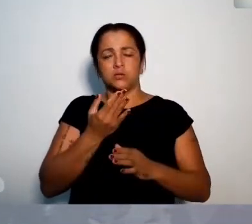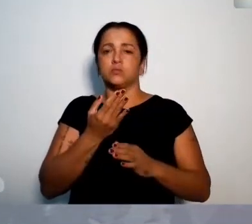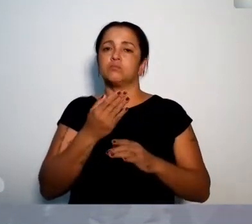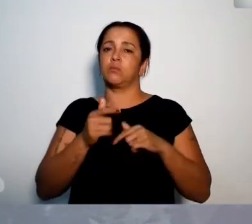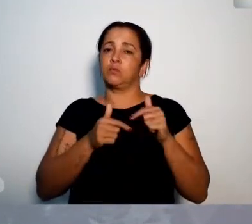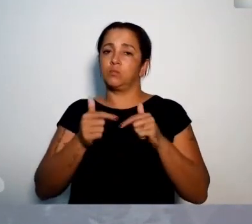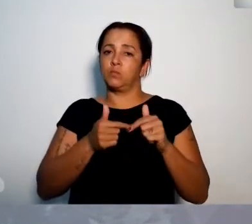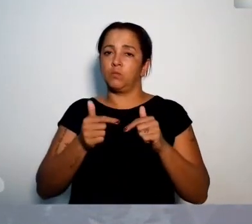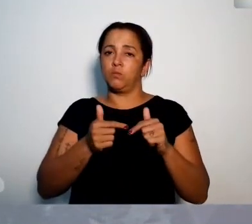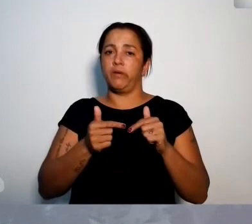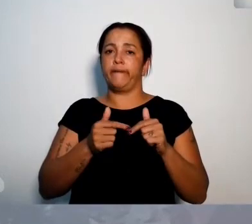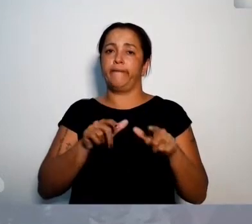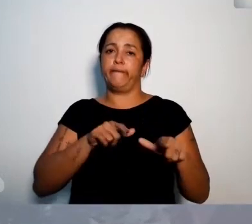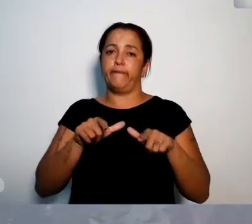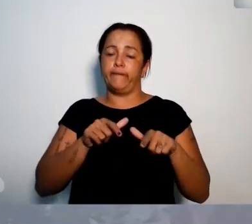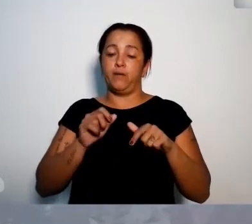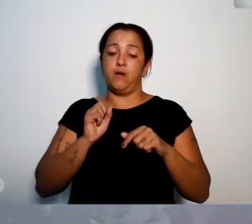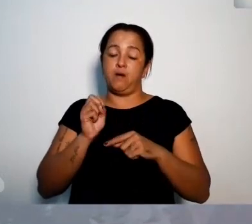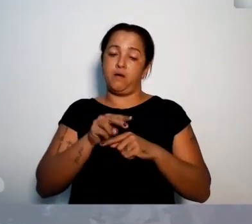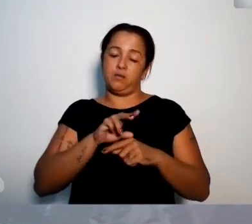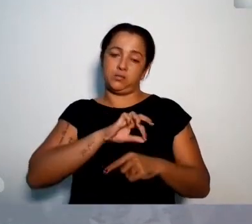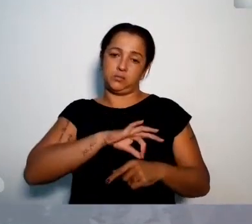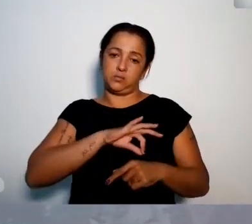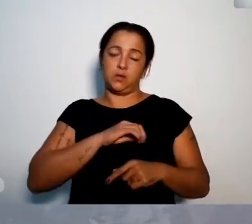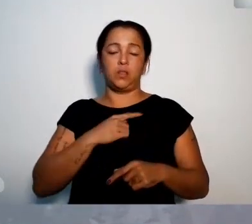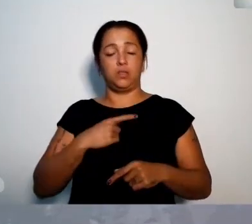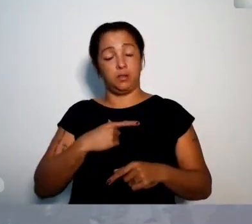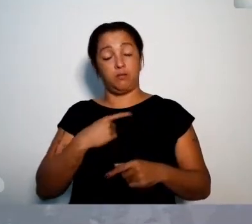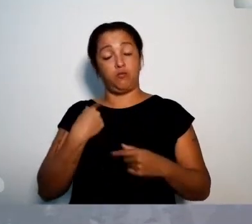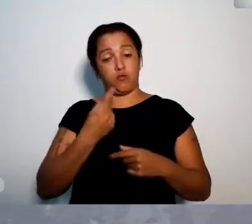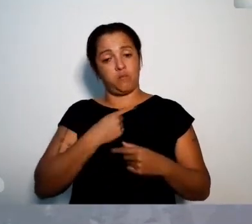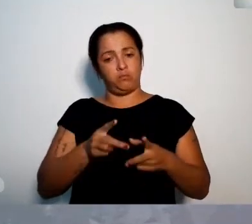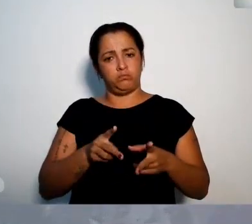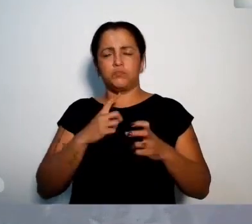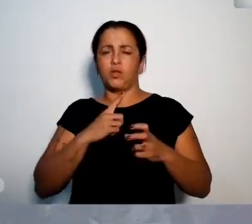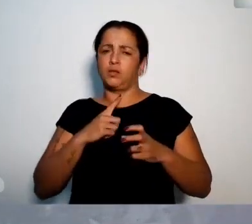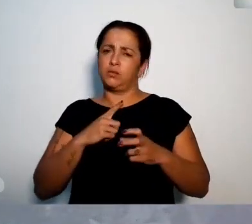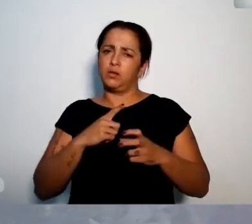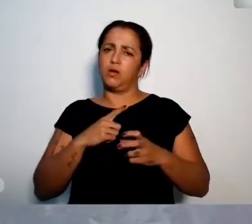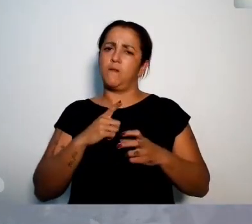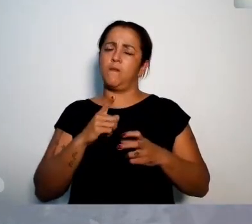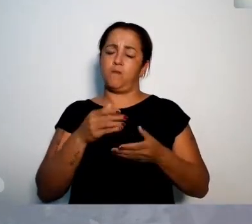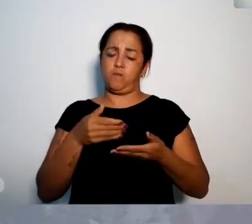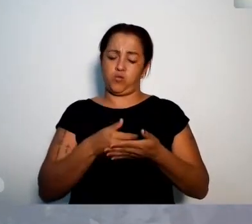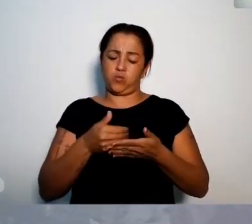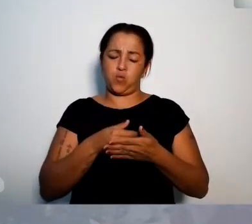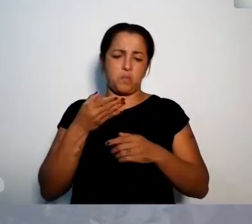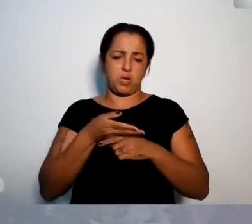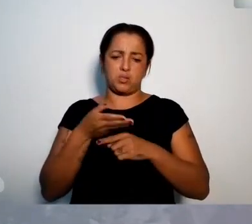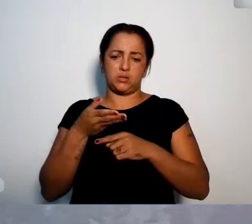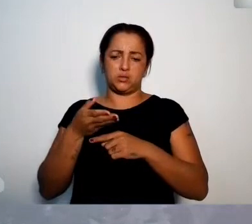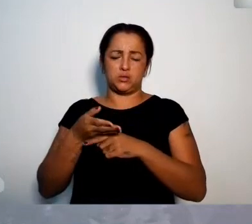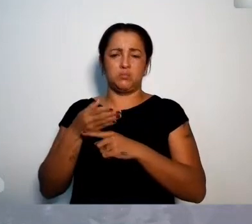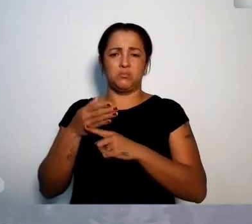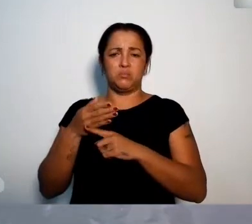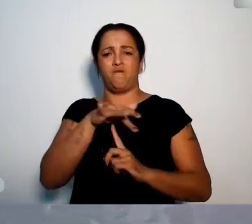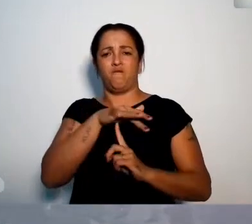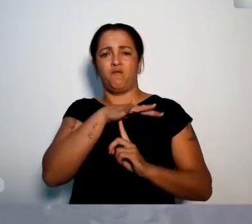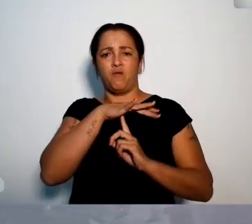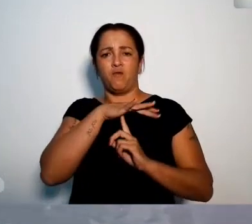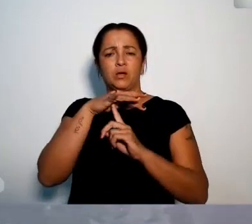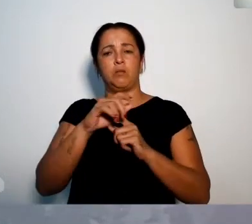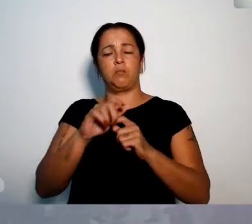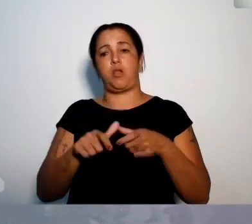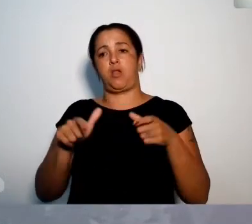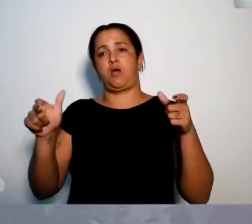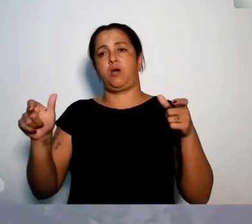minha perspectiva, é importante. A gente nota, por exemplo, que Botucatu não participa das grandes feiras do trabalho e emprego do Estado de São Paulo,